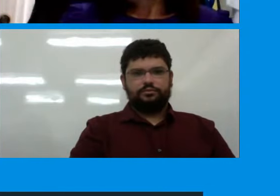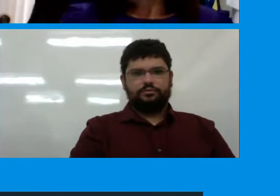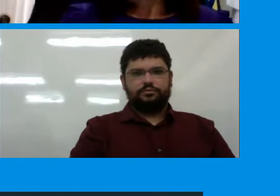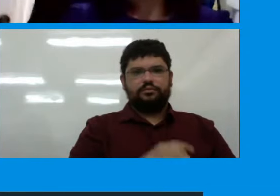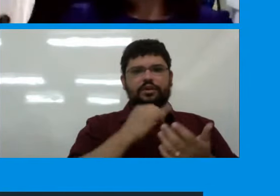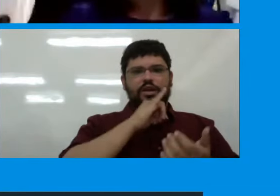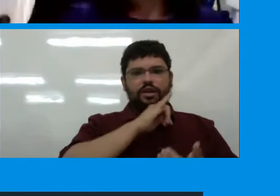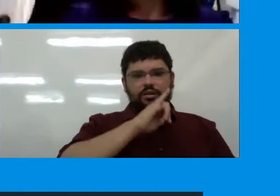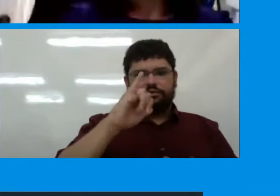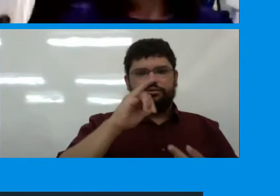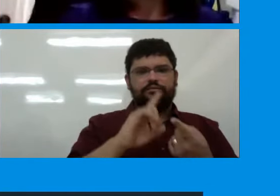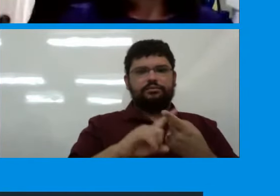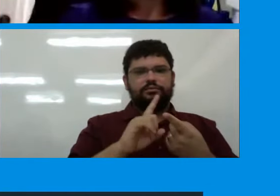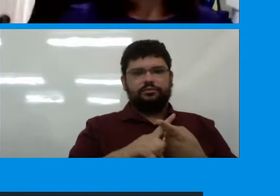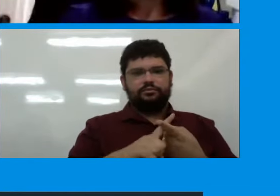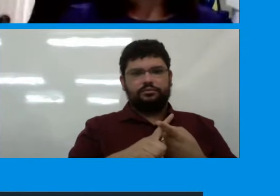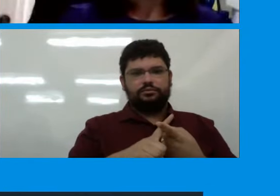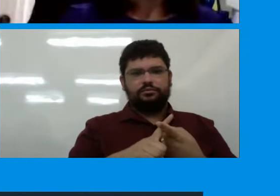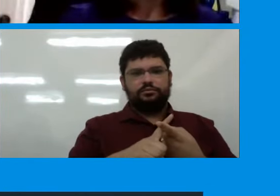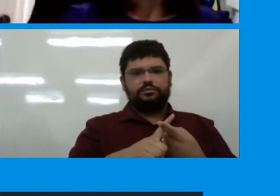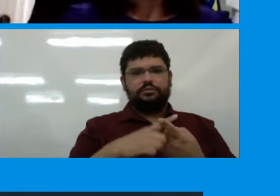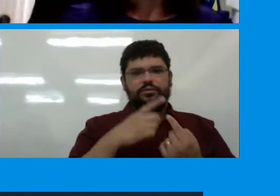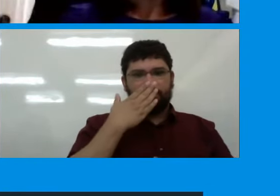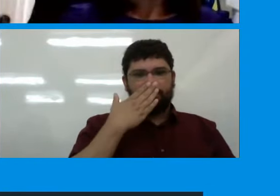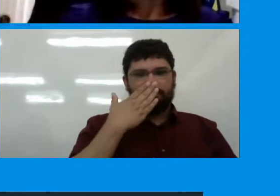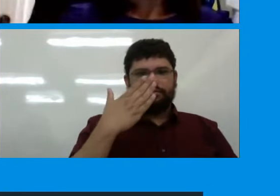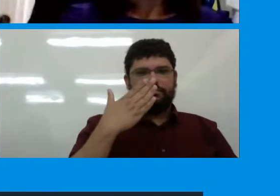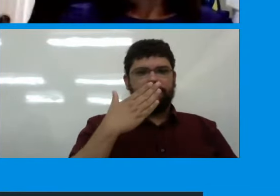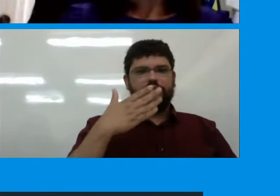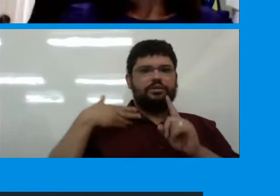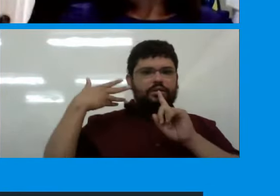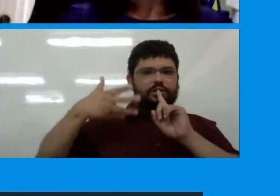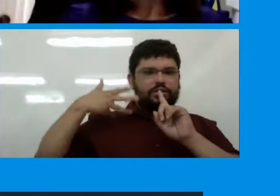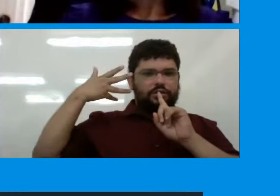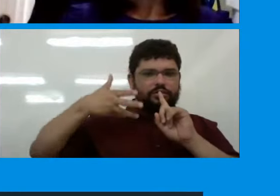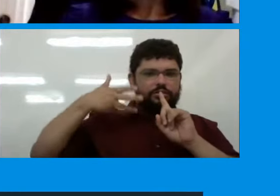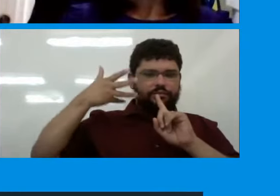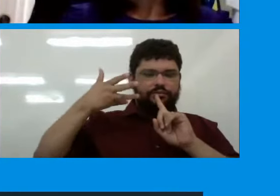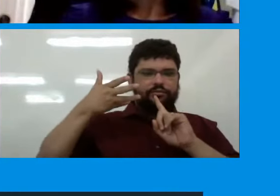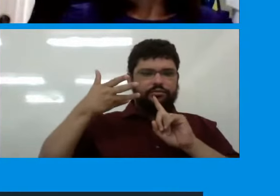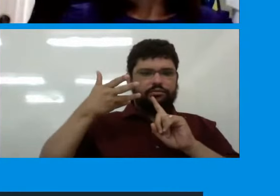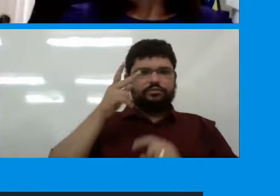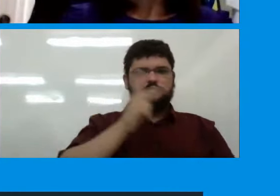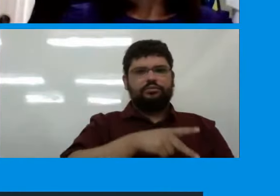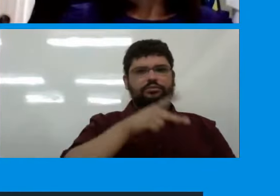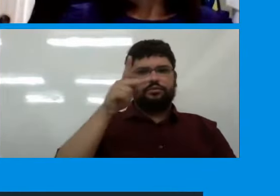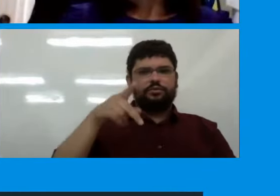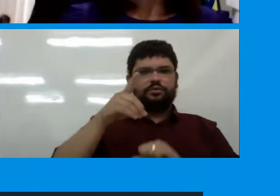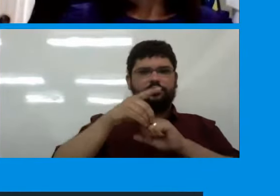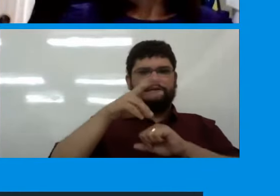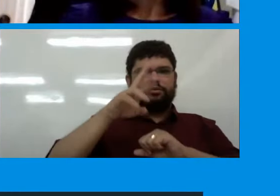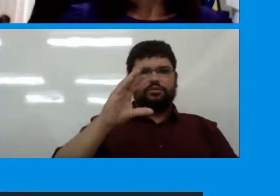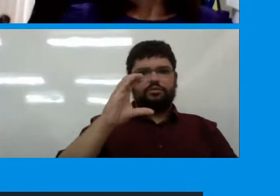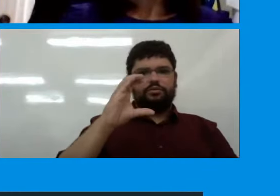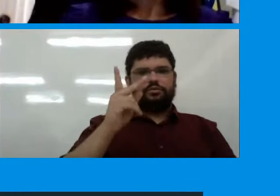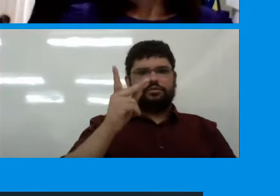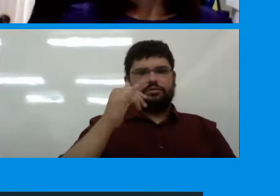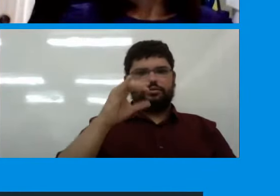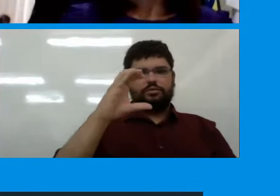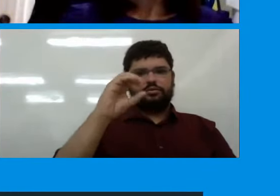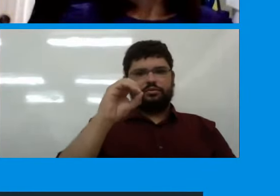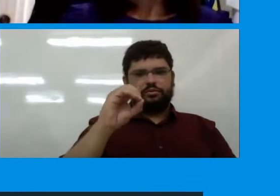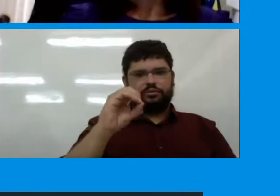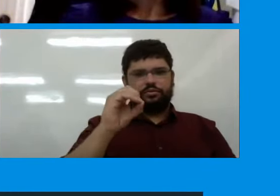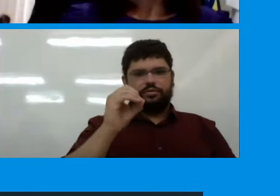Registramos também a presença ilustre do nosso palestrante de hoje, professor Dr. Chico Dantas.